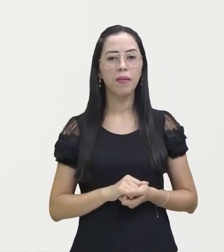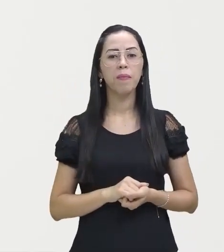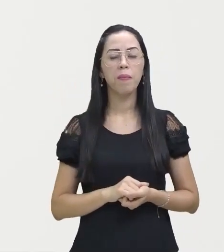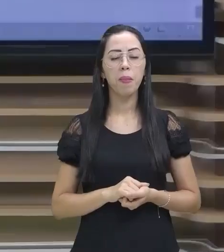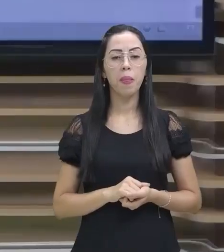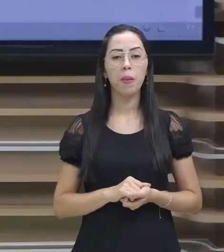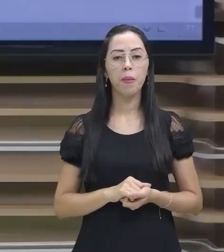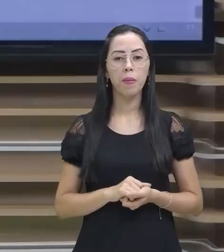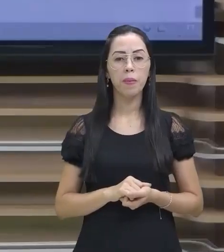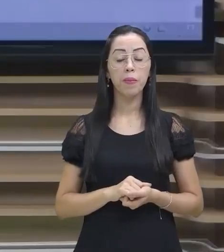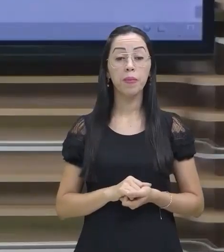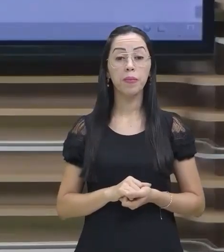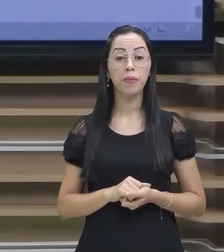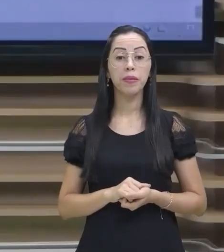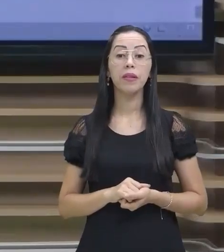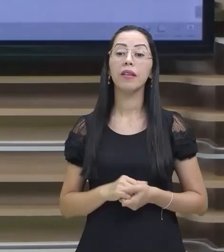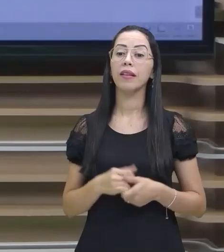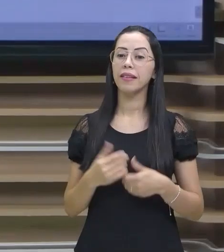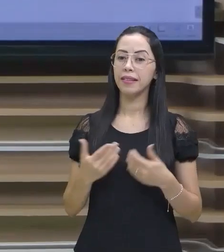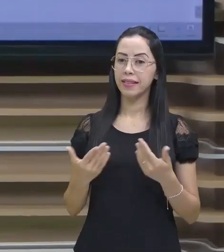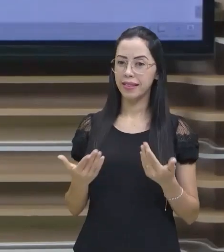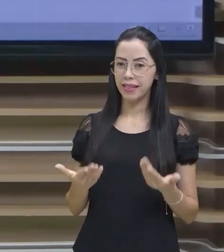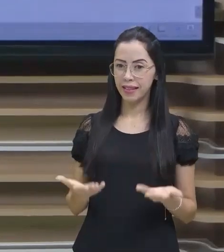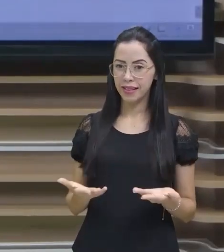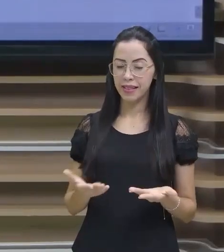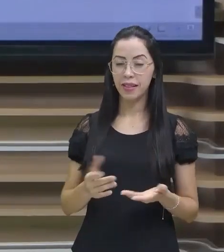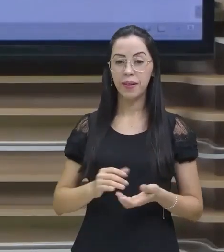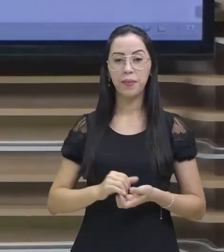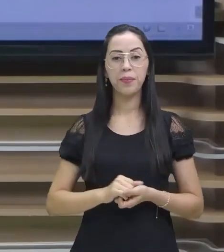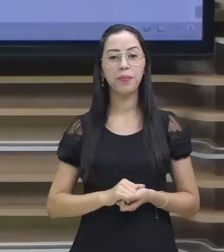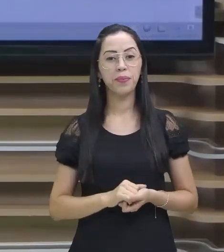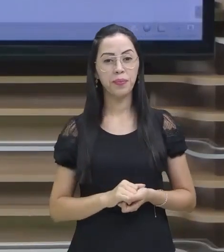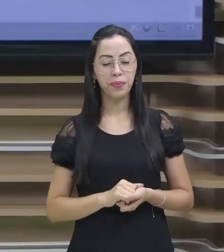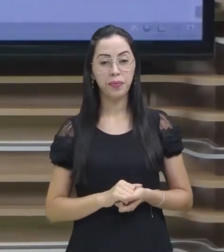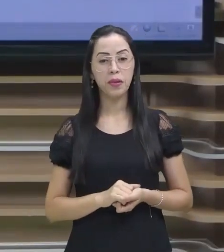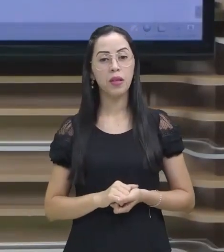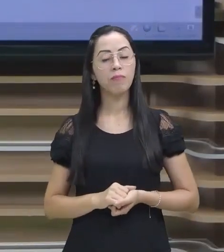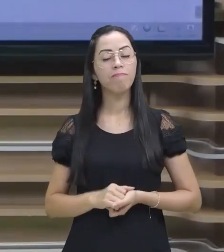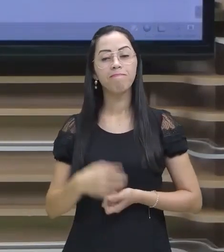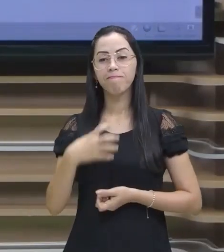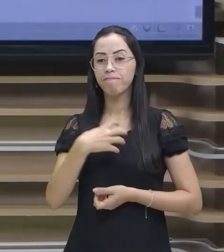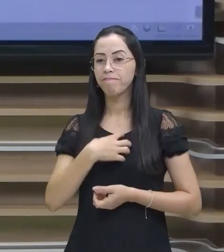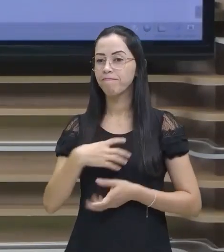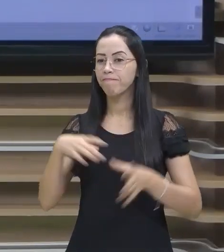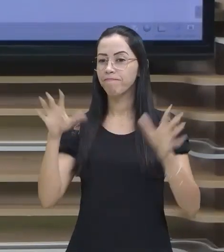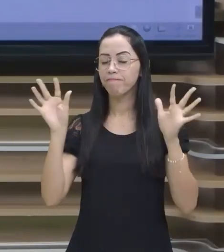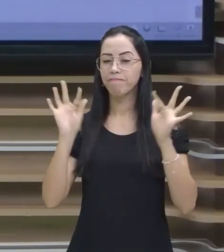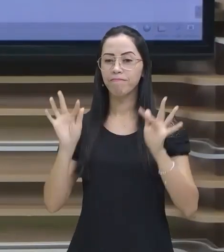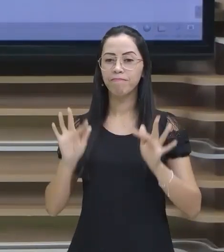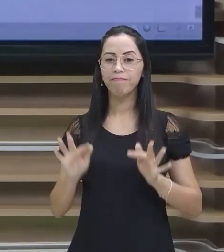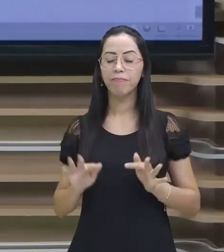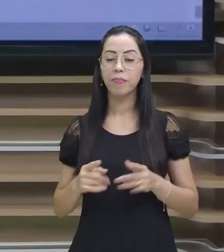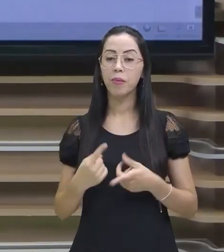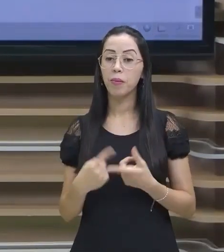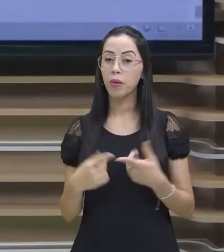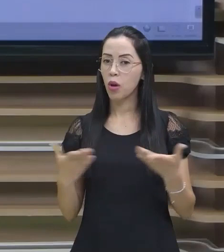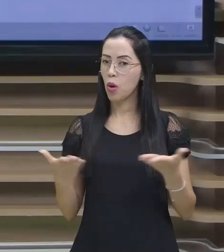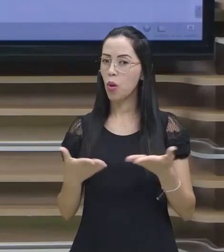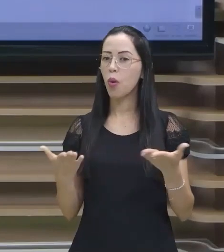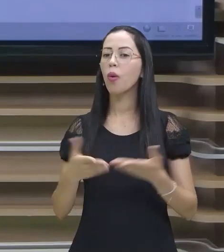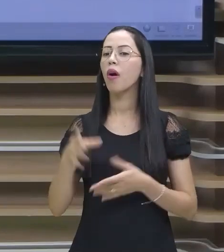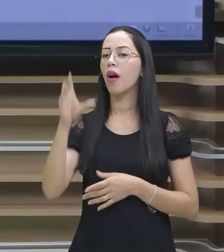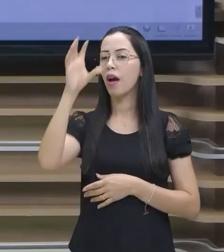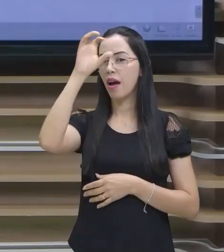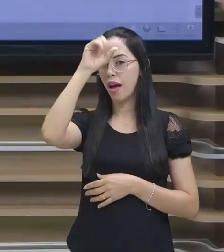espaços. E é isso aí, gente. Estou muito feliz porque hoje a gente aprendeu muito.